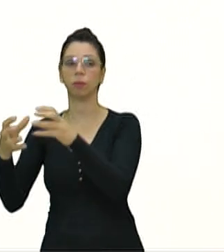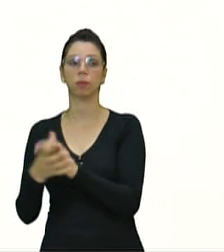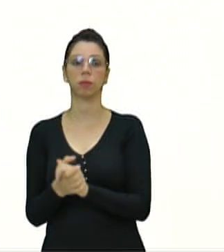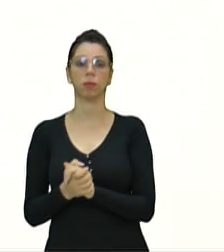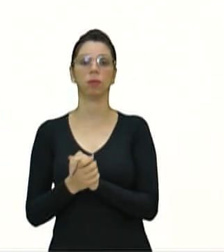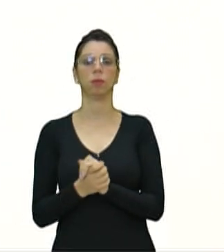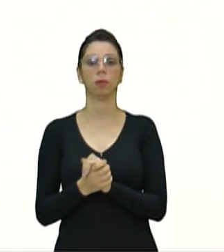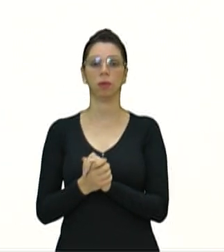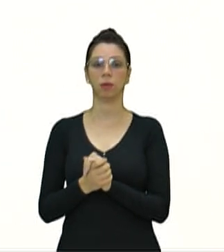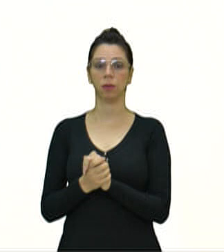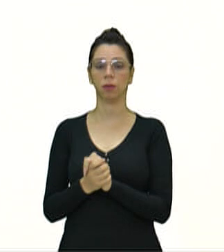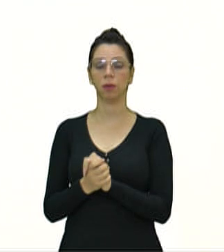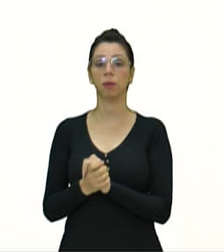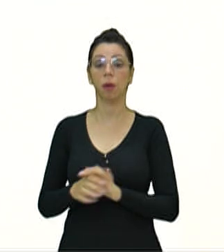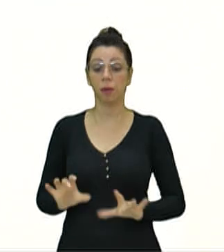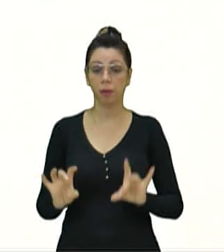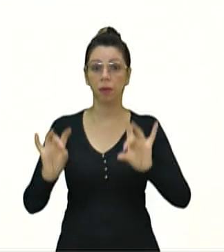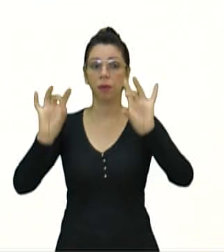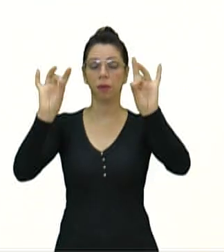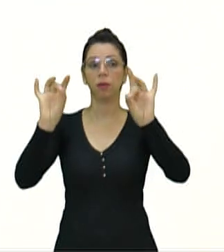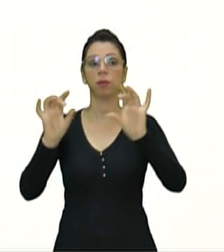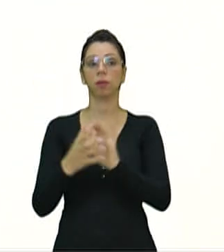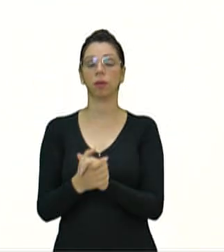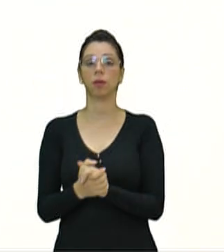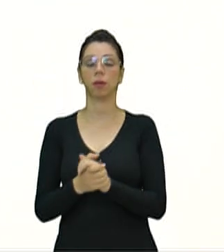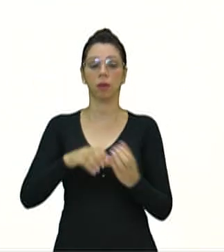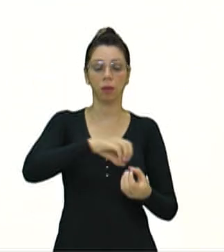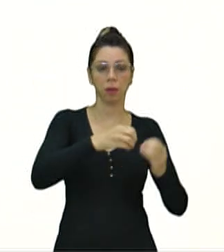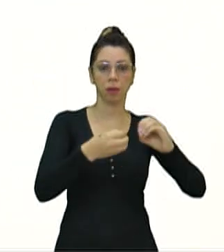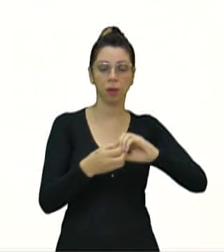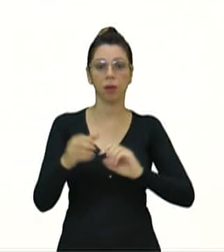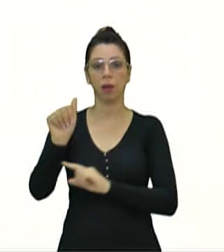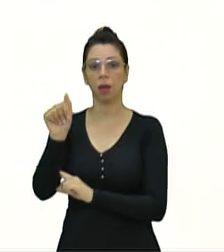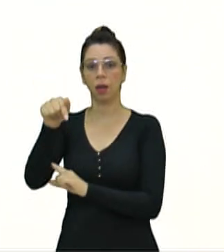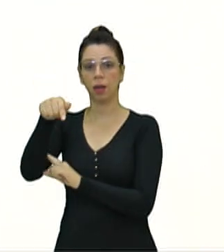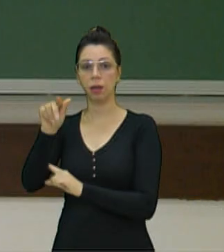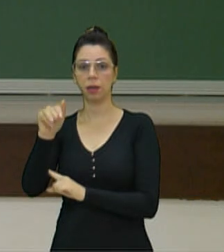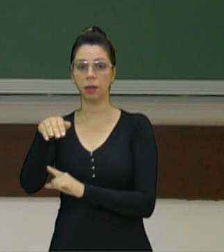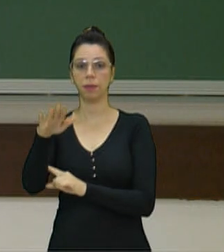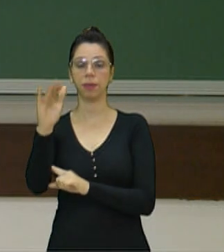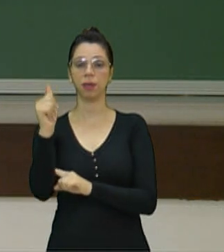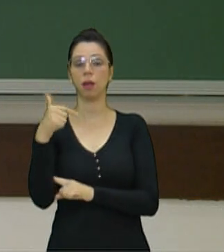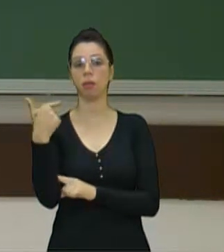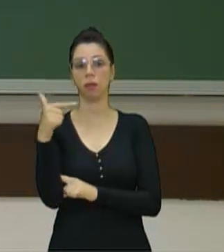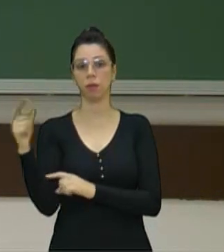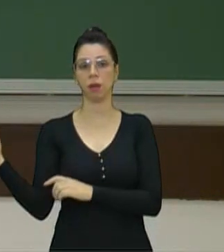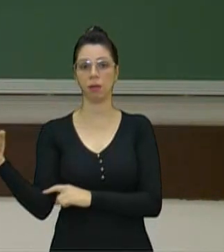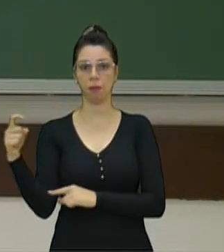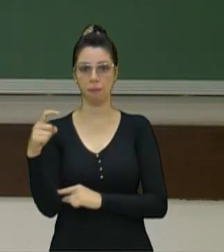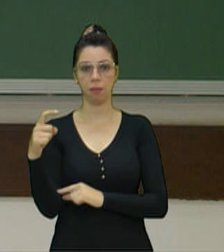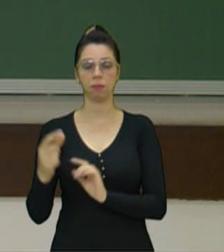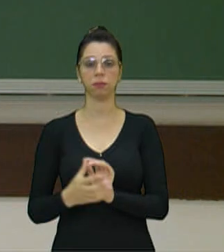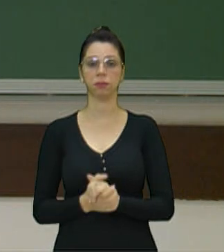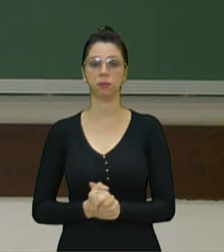processos especiais e a gente chama isso de reprodução sexuada agâmica, ou seja, sem o uso de gametas.